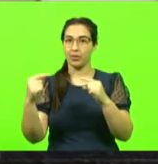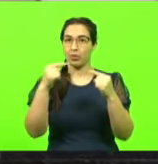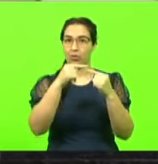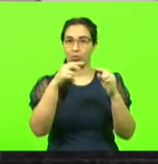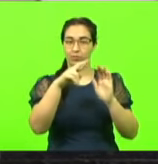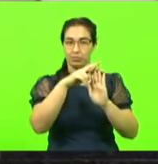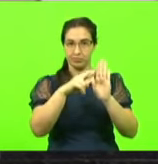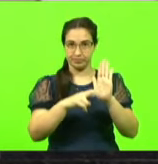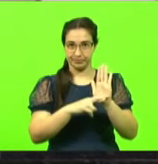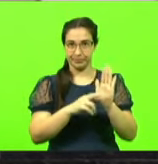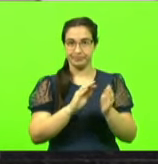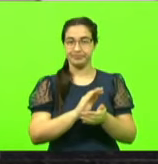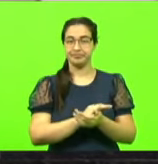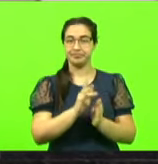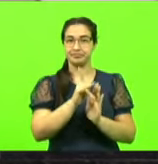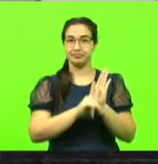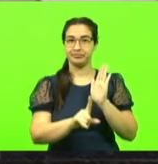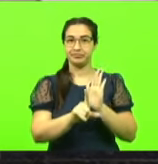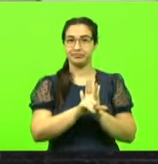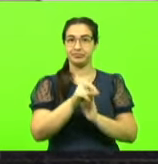regimento interno. Projeto de Lei